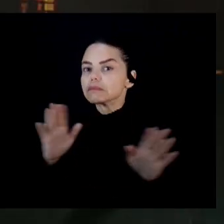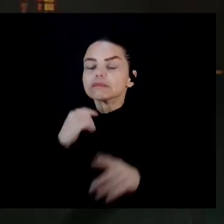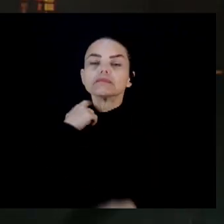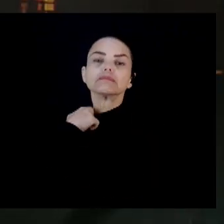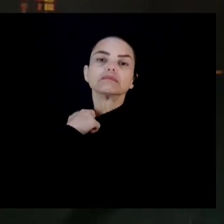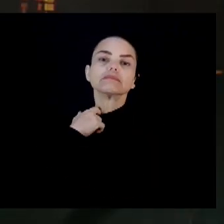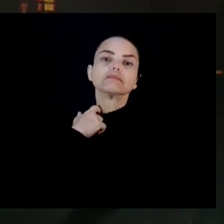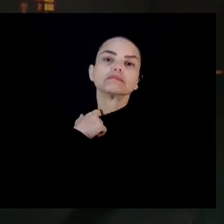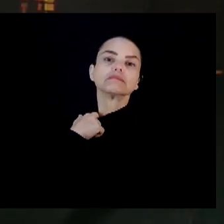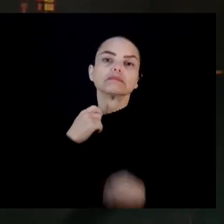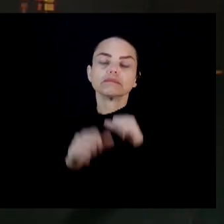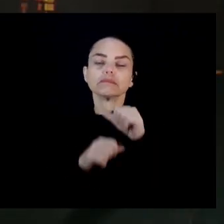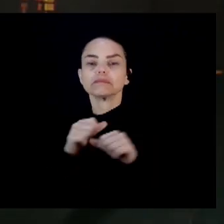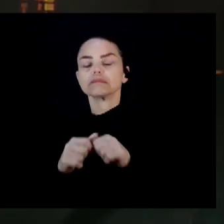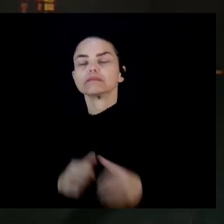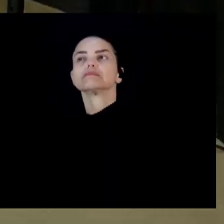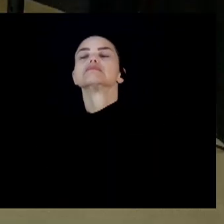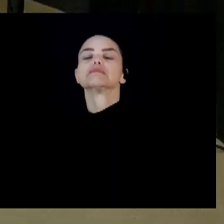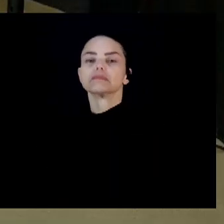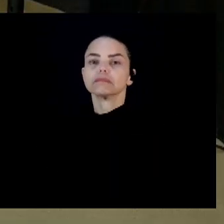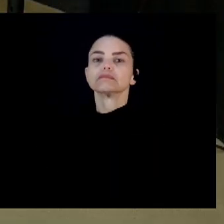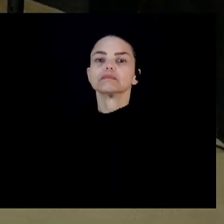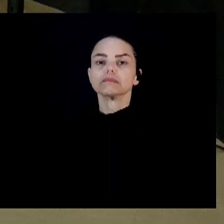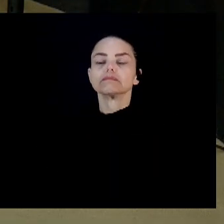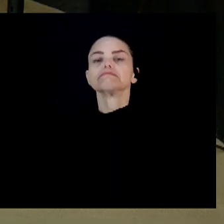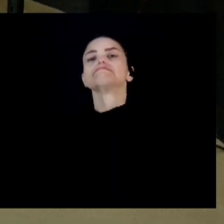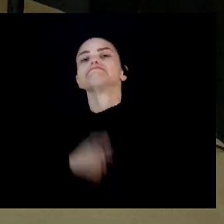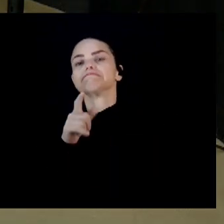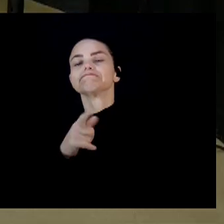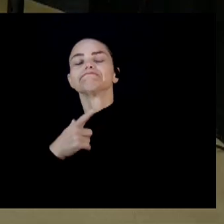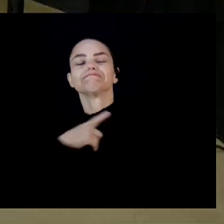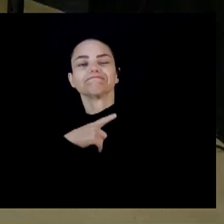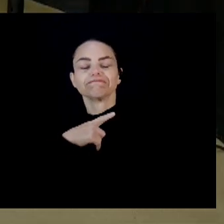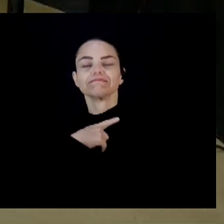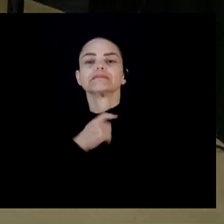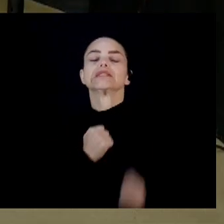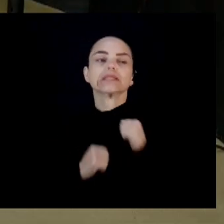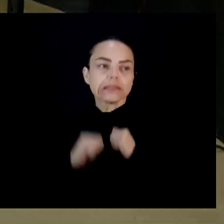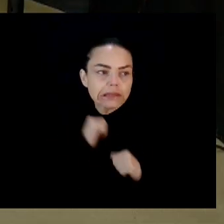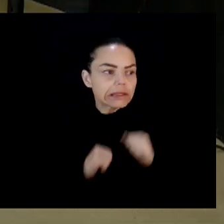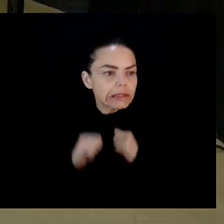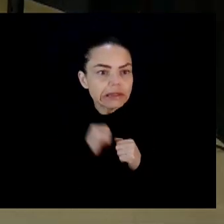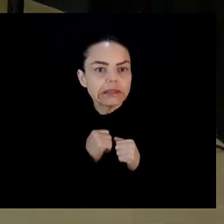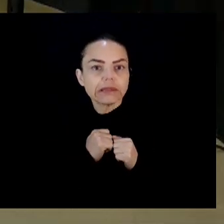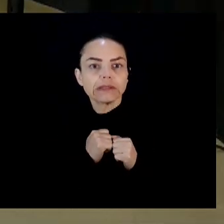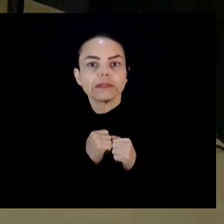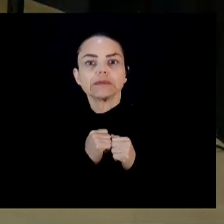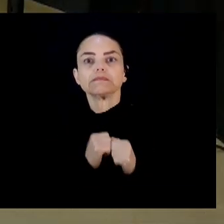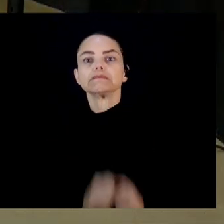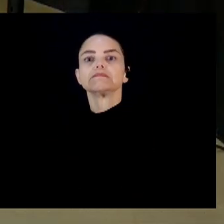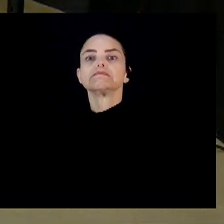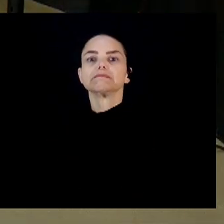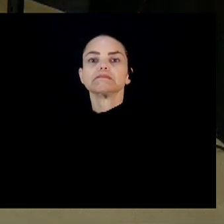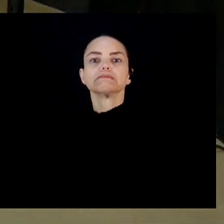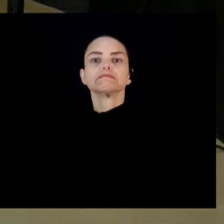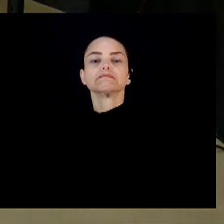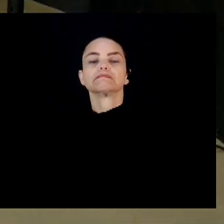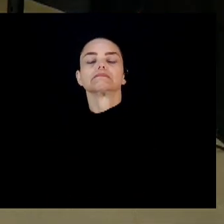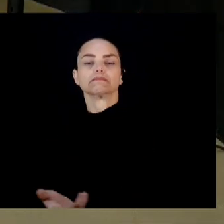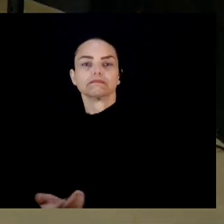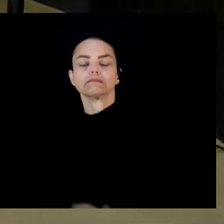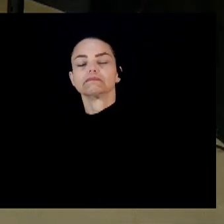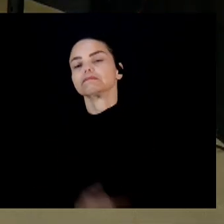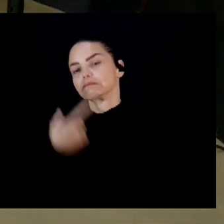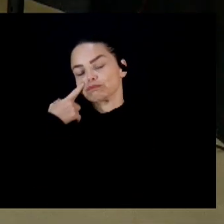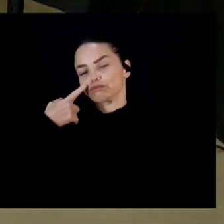tornando, inclusive, algo que está trazendo ansiedade às pessoas, como você falou, a questão desse... Olha, se